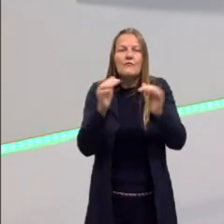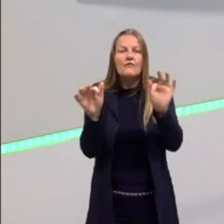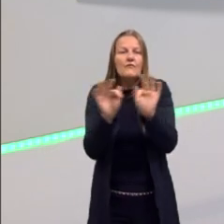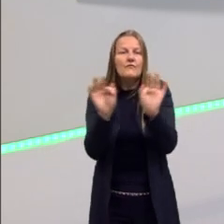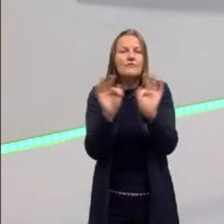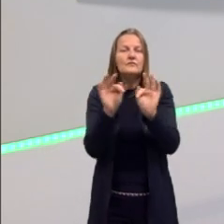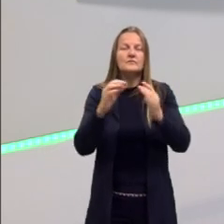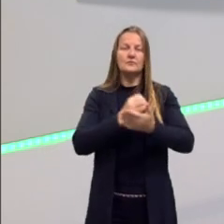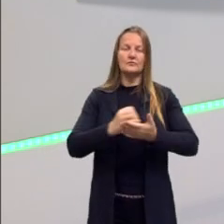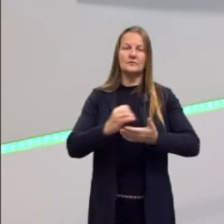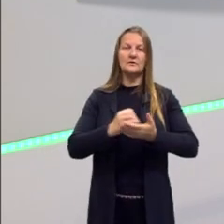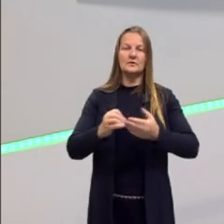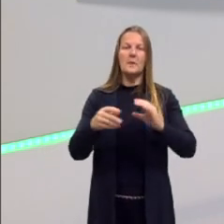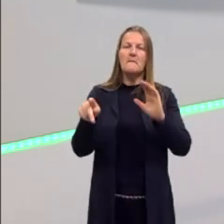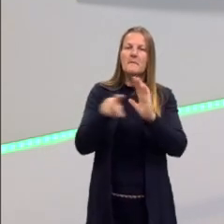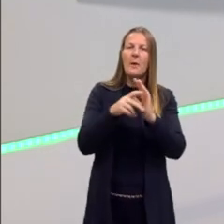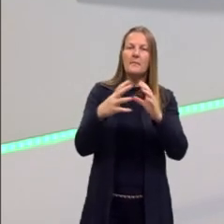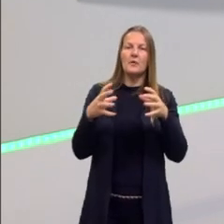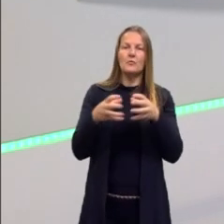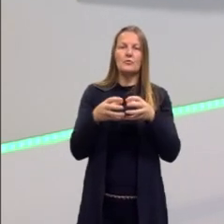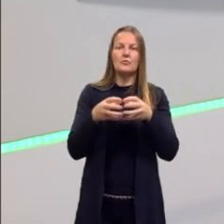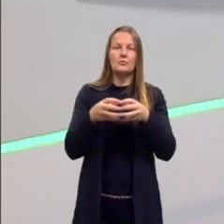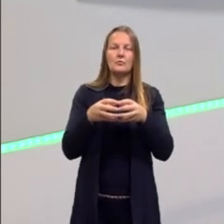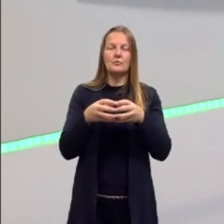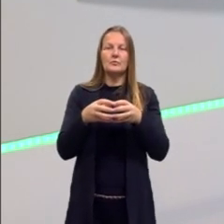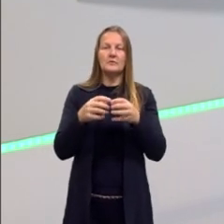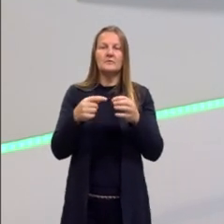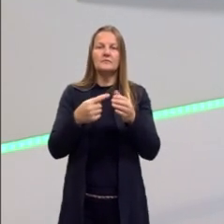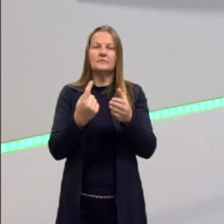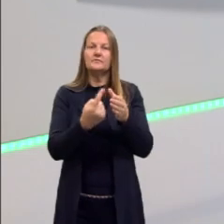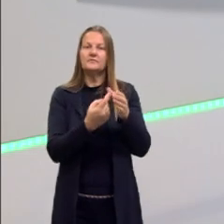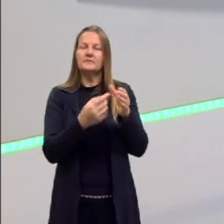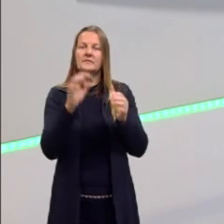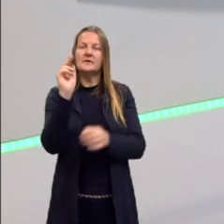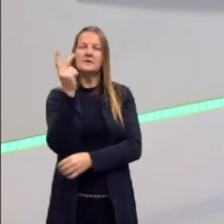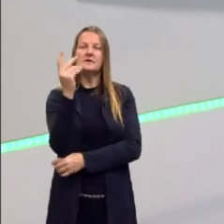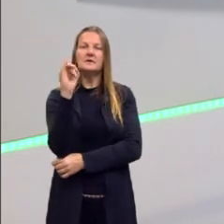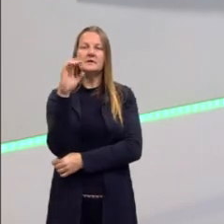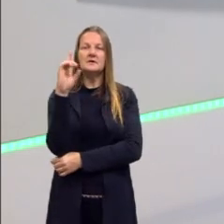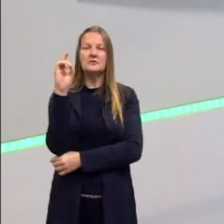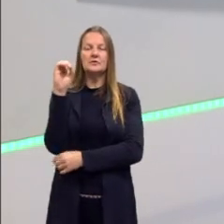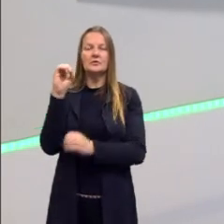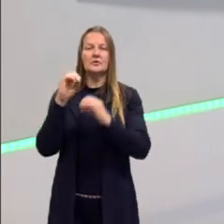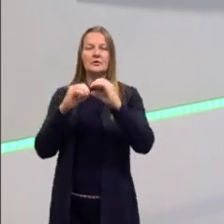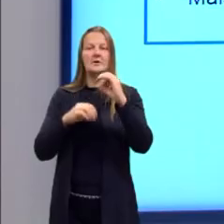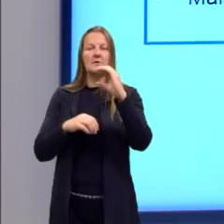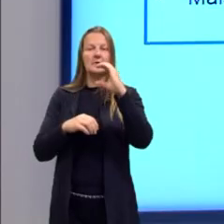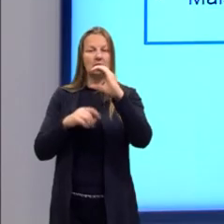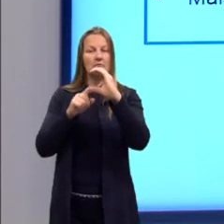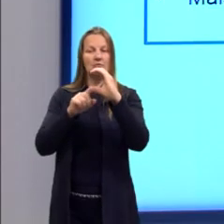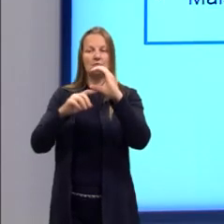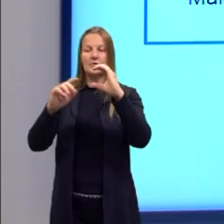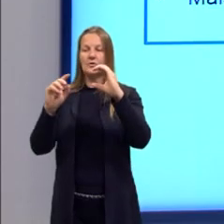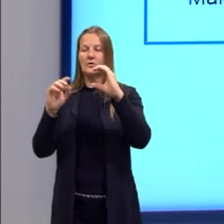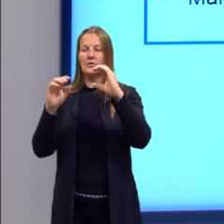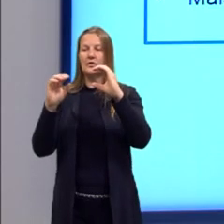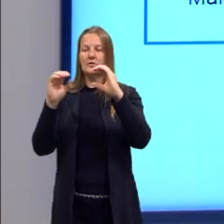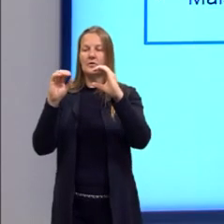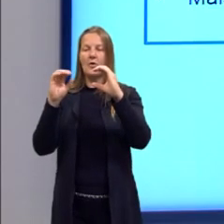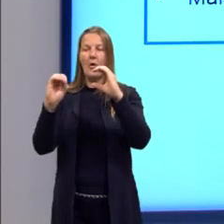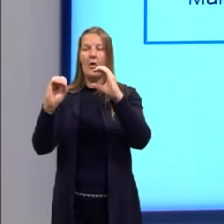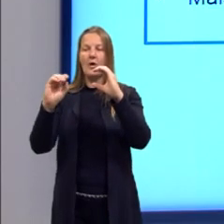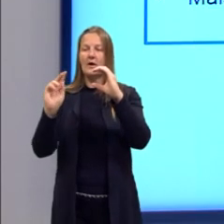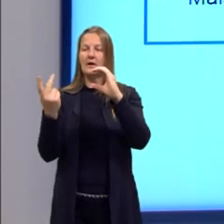a partir desse grupo funcional o grupo funcional do álcool e hidroxila que aquele ou h a gente já viu lá quando fala de